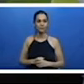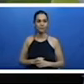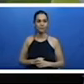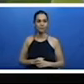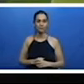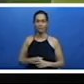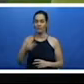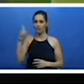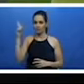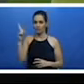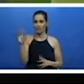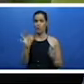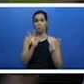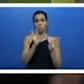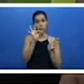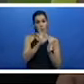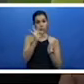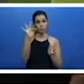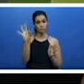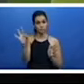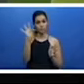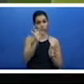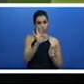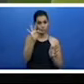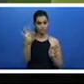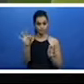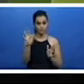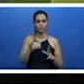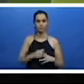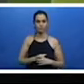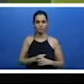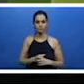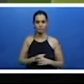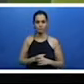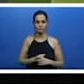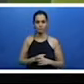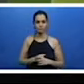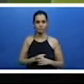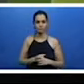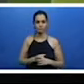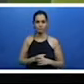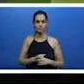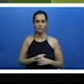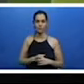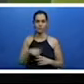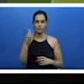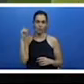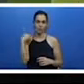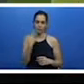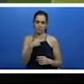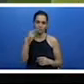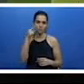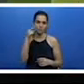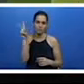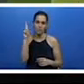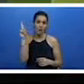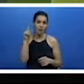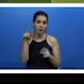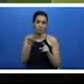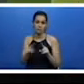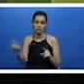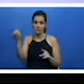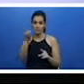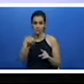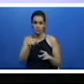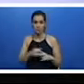são os pontos assinalados na circunferência. A origem não conta,